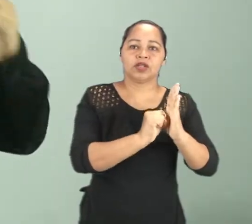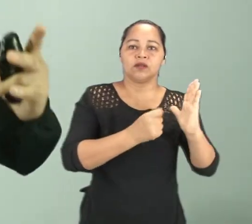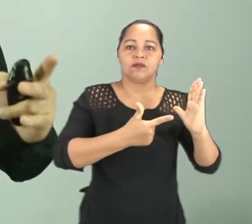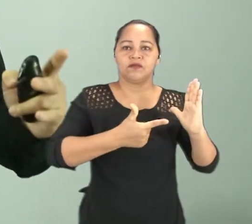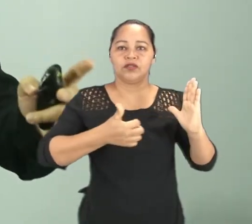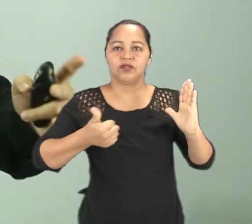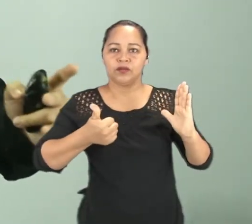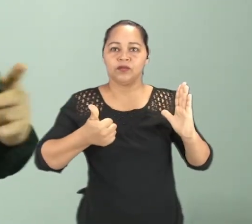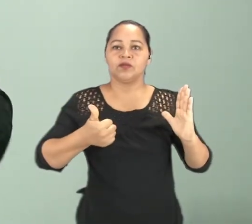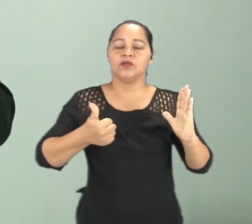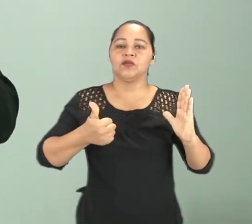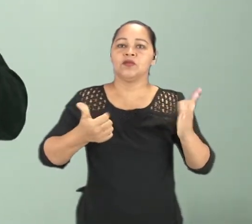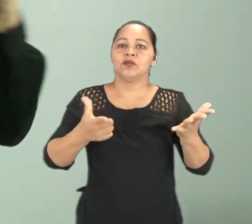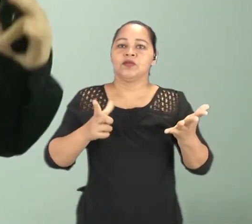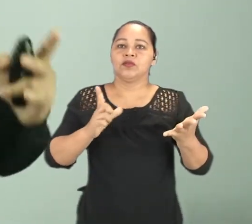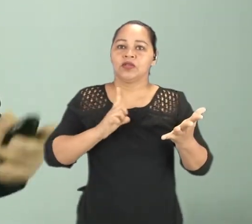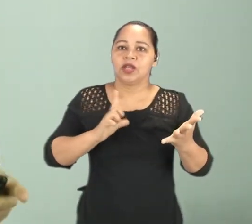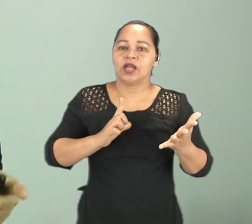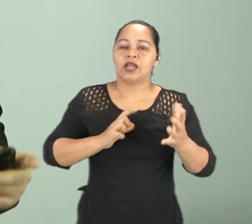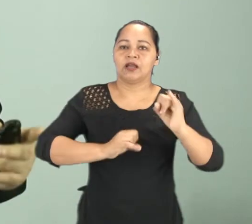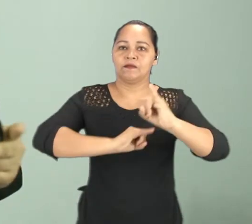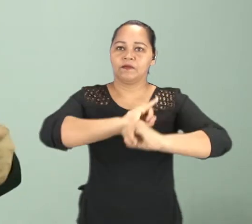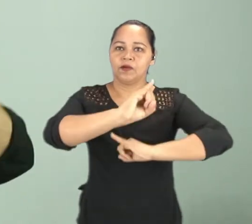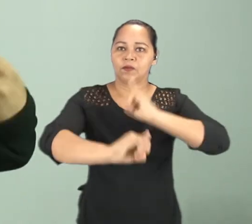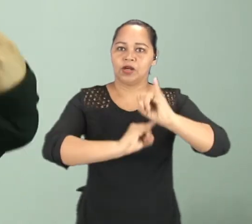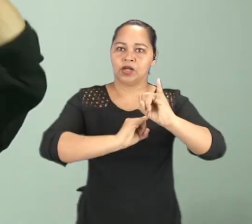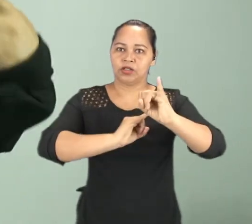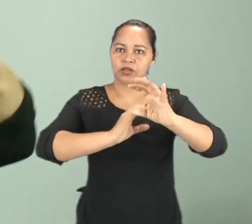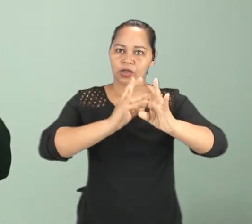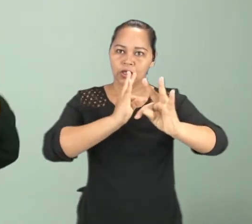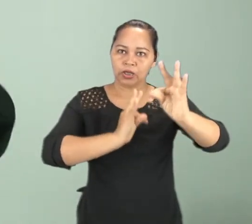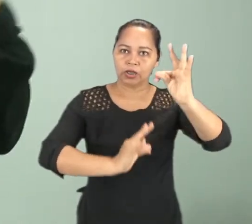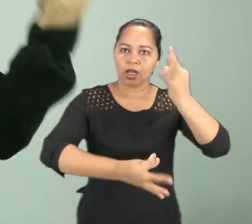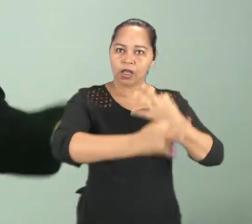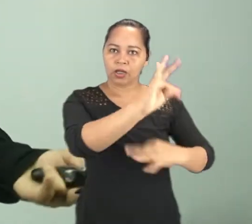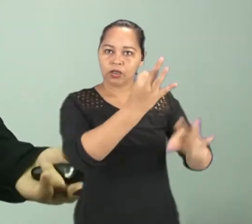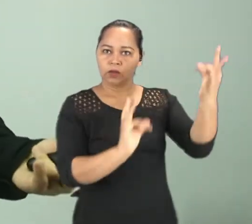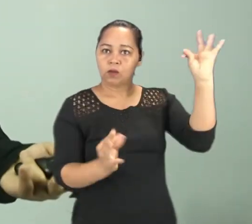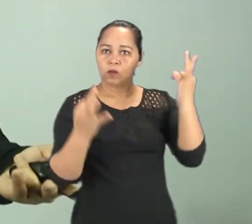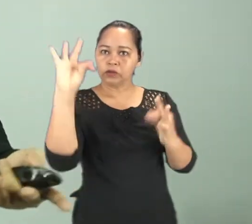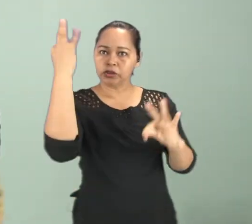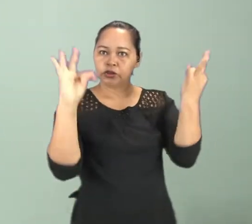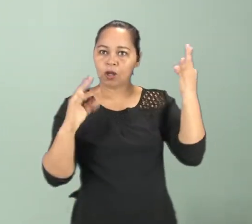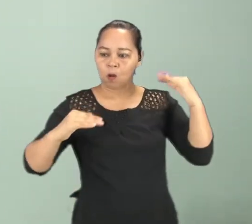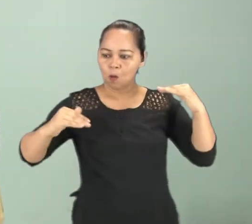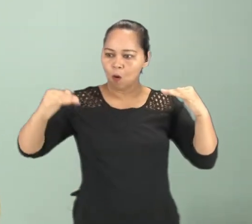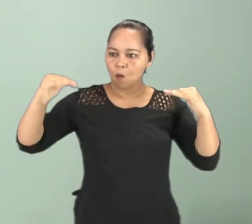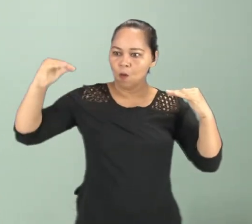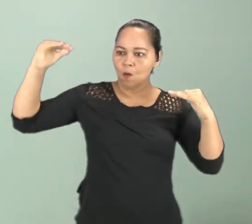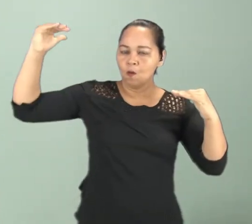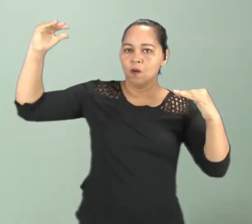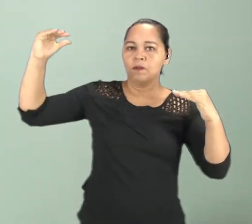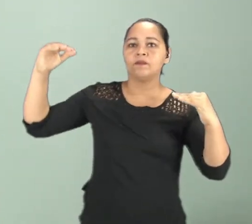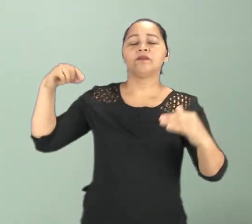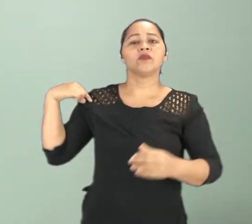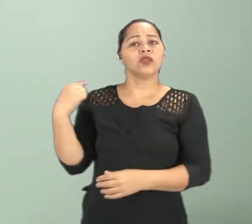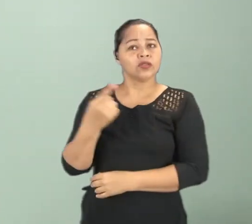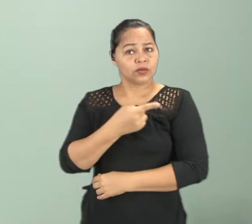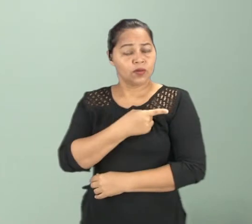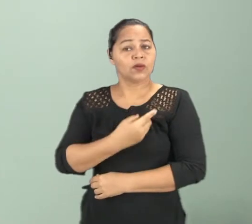existe várias, a informática, a tecnologia, hoje são de alto nível, né? Vivemos